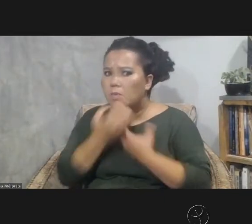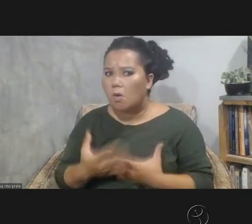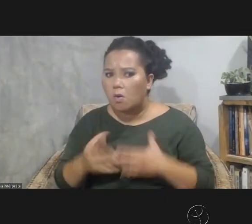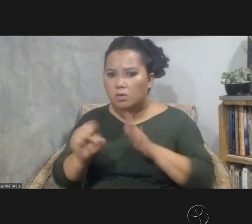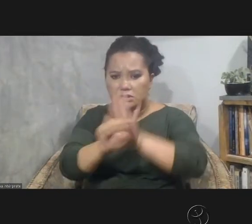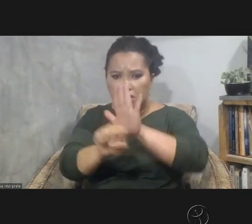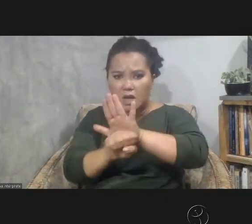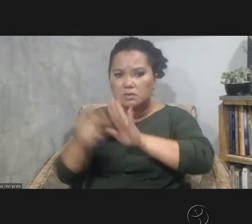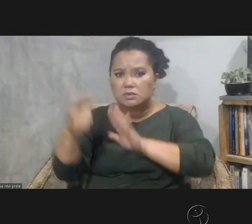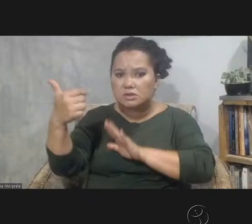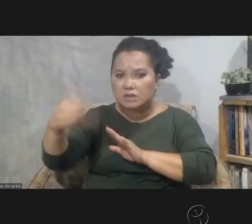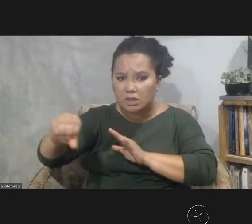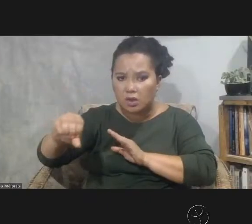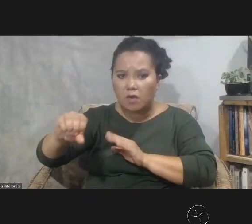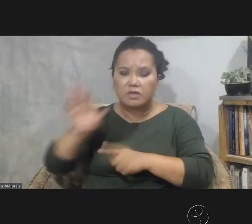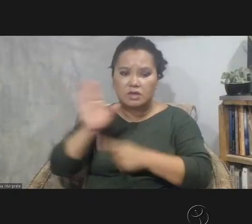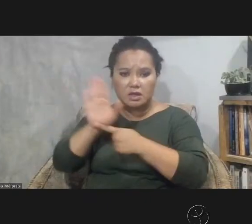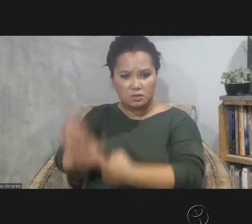Mas,